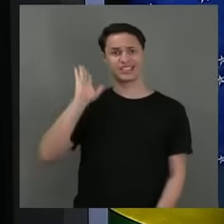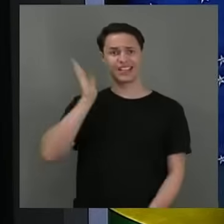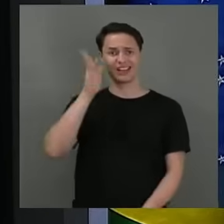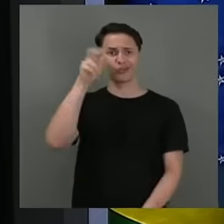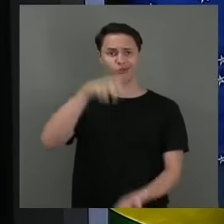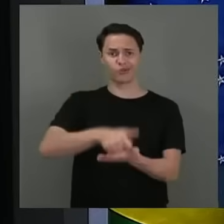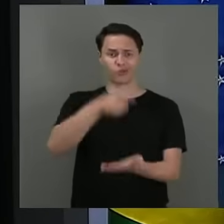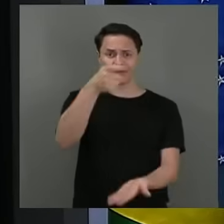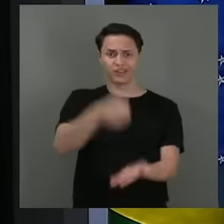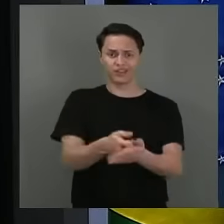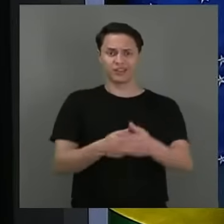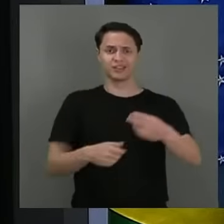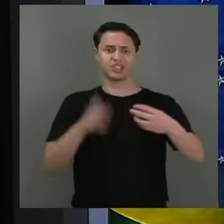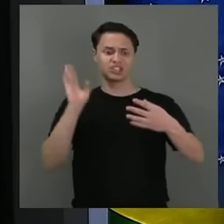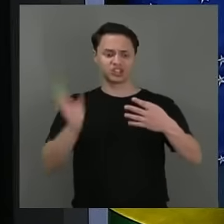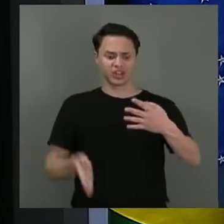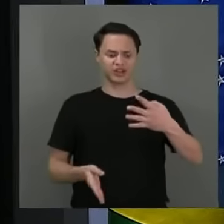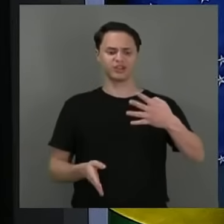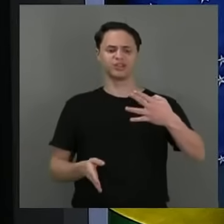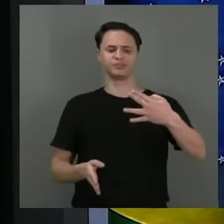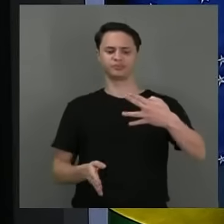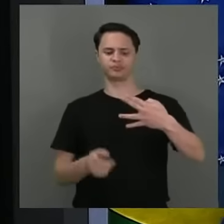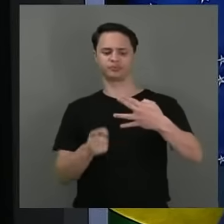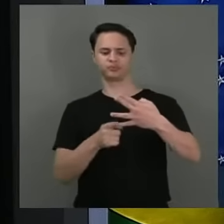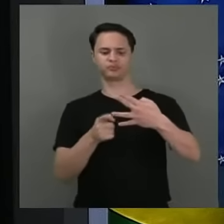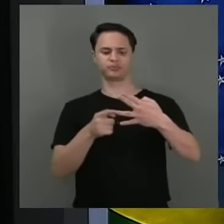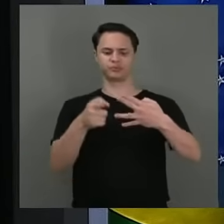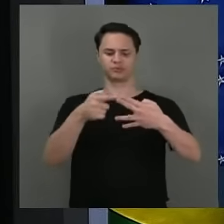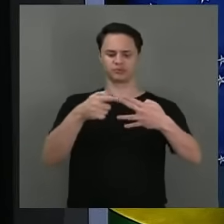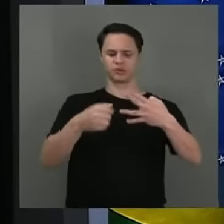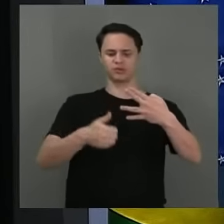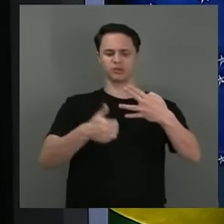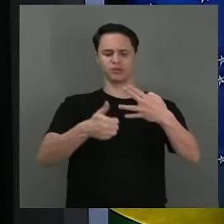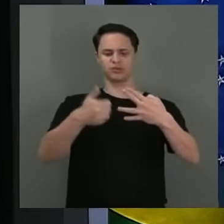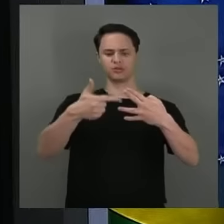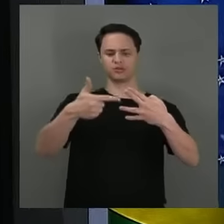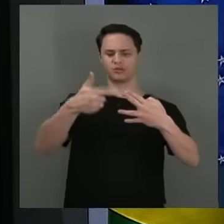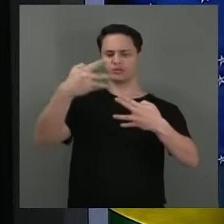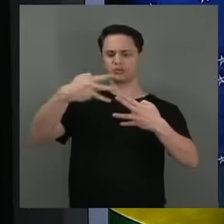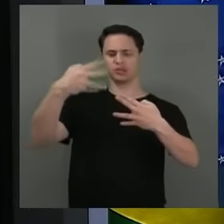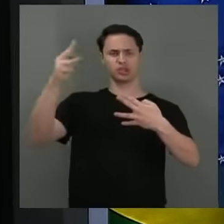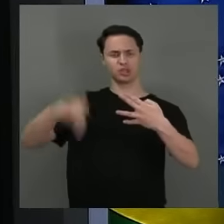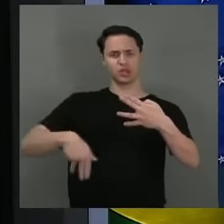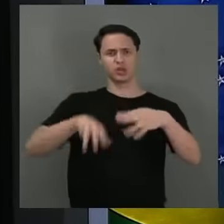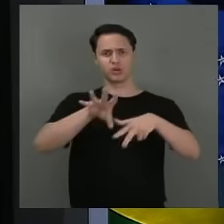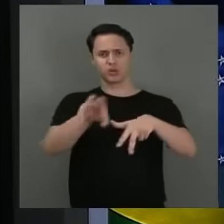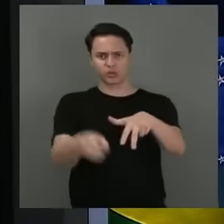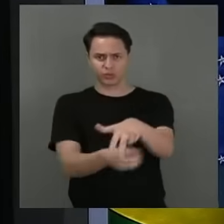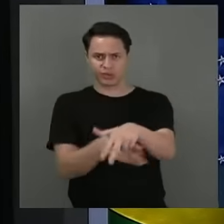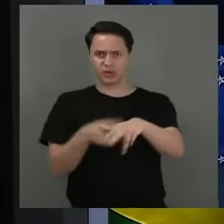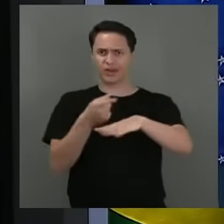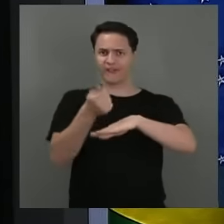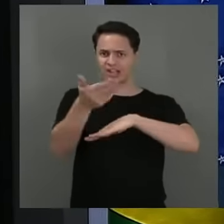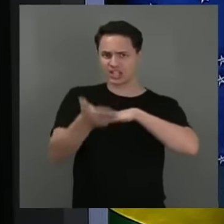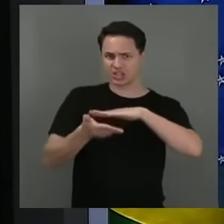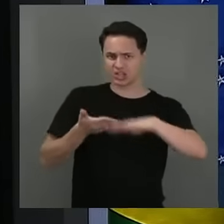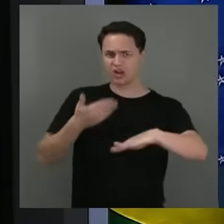instâncias, corrupção, lavagem de dinheiro, citado em centenas de delações,